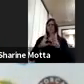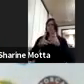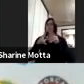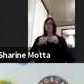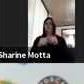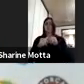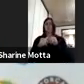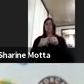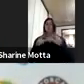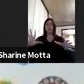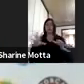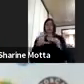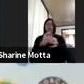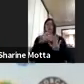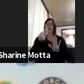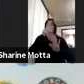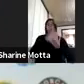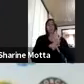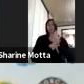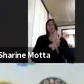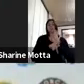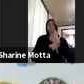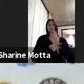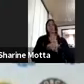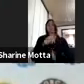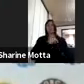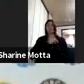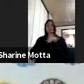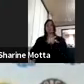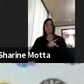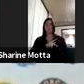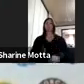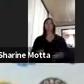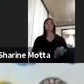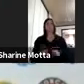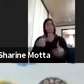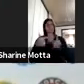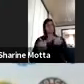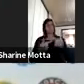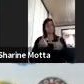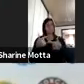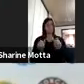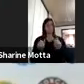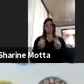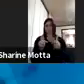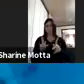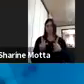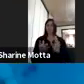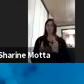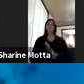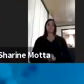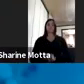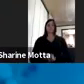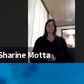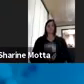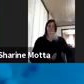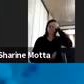com o projeto do Ministério Público do Trabalho. Tá? Espero que vocês aproveitem bastante esse conteúdo. É com você, Fernando.